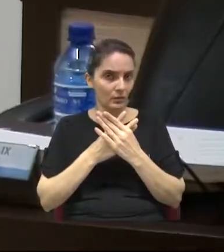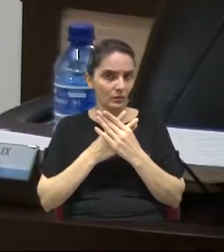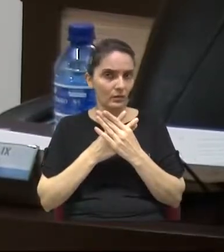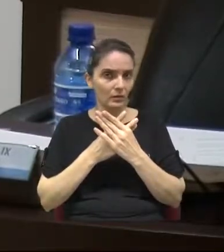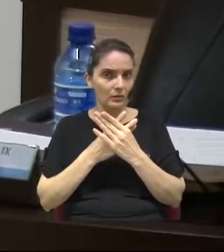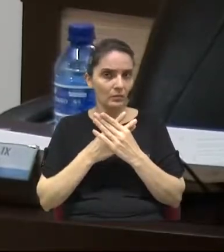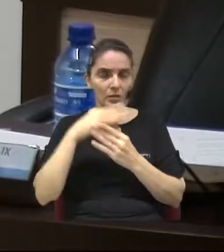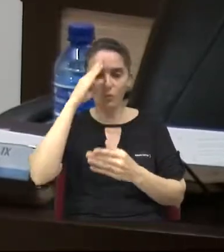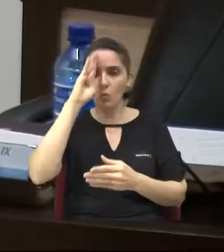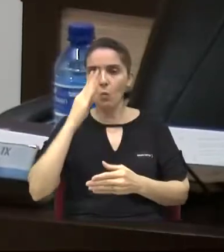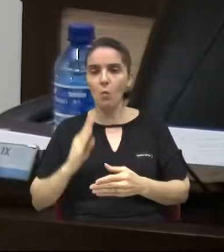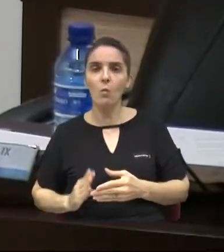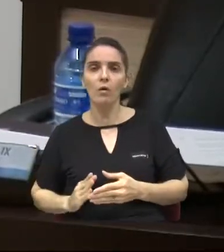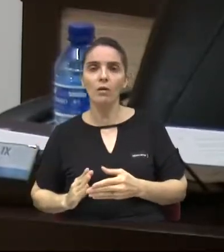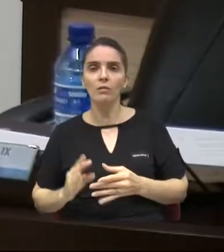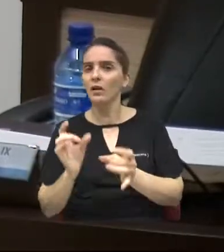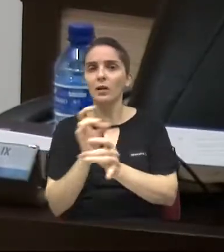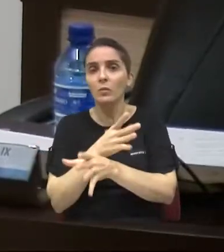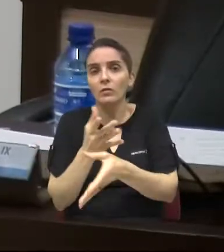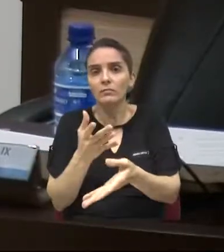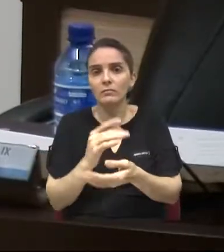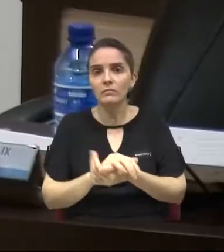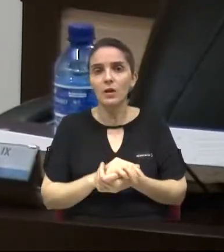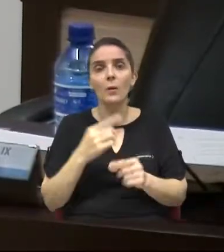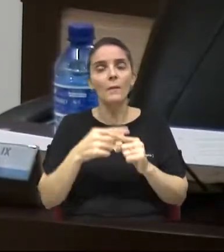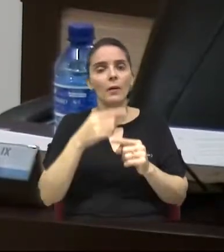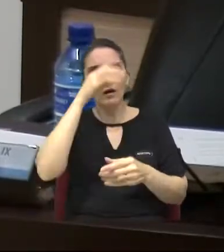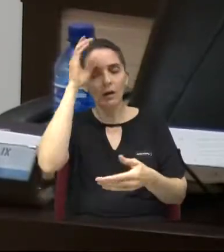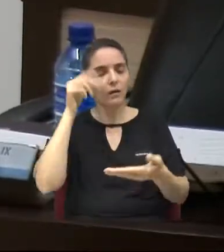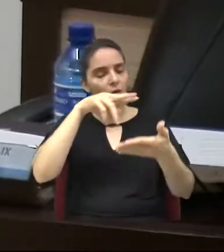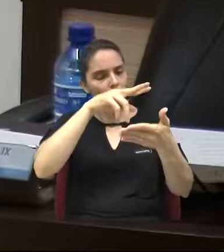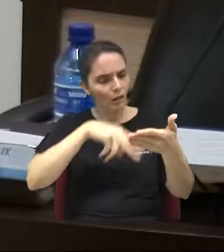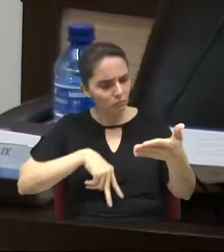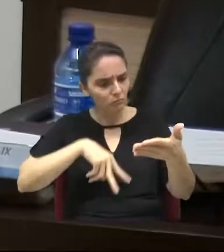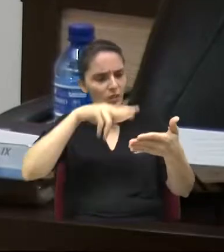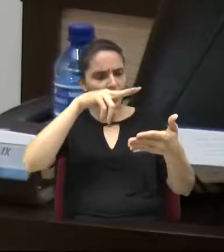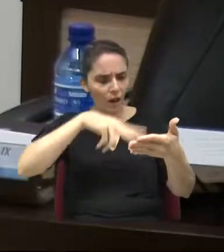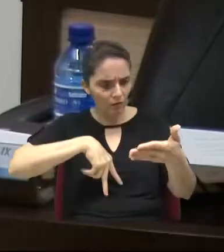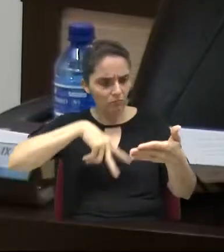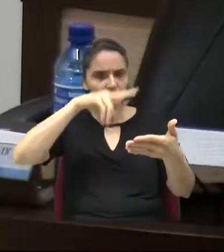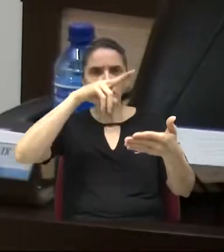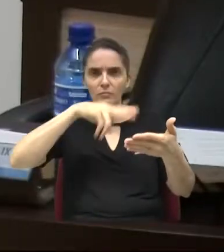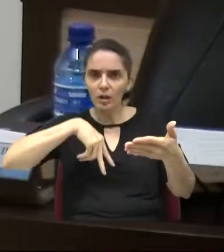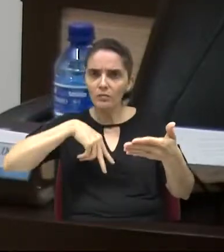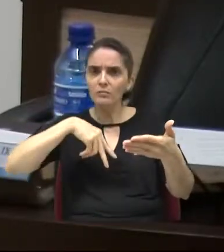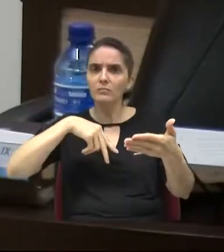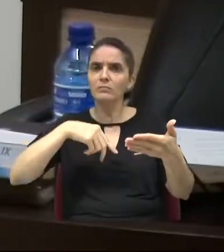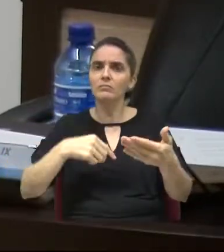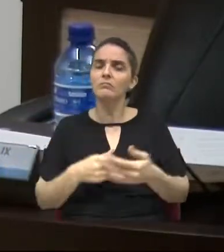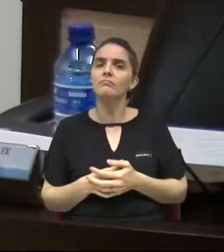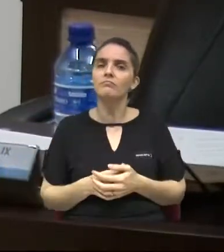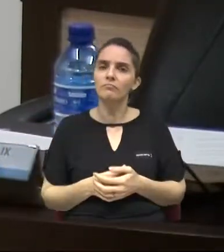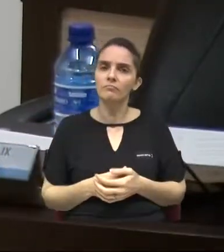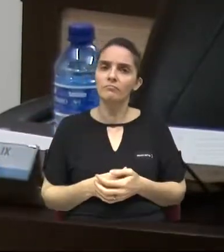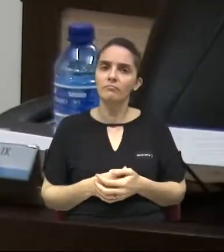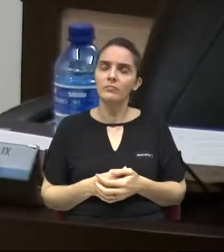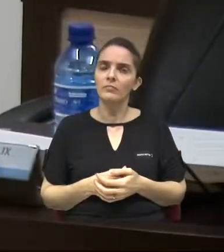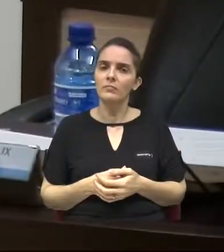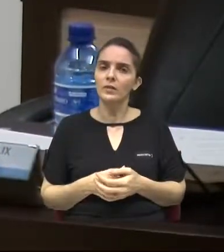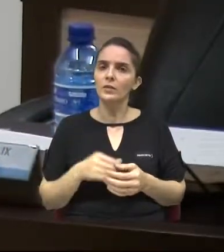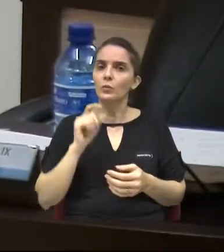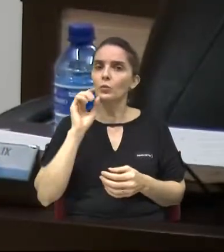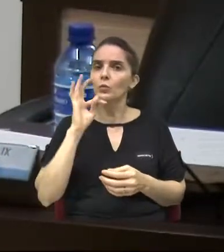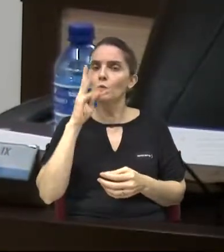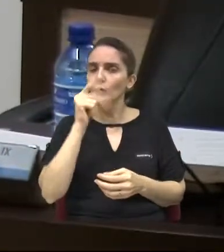eu li, reli, por diversas vezes a denúncia levada pelo vereador Cleiton Silva ao Ministério Público.